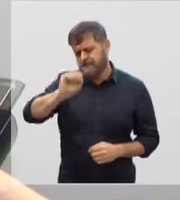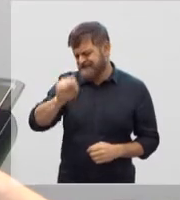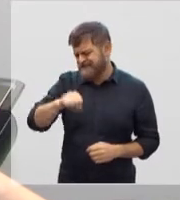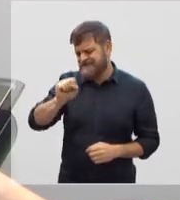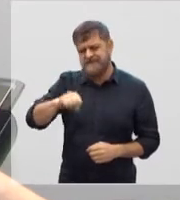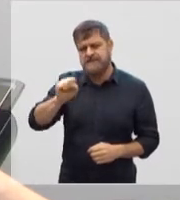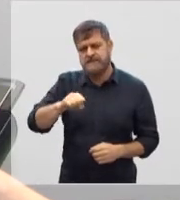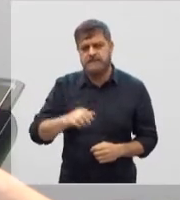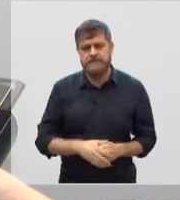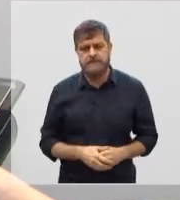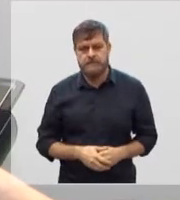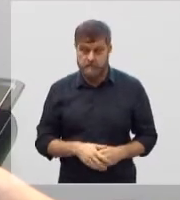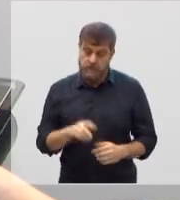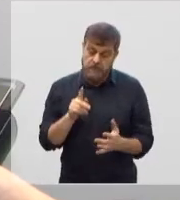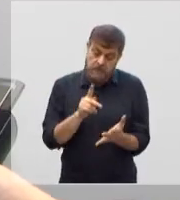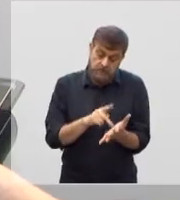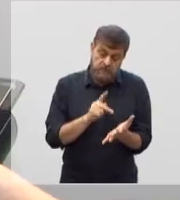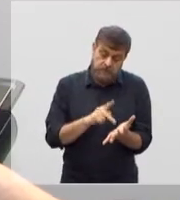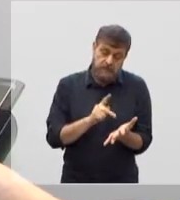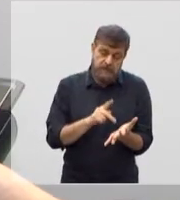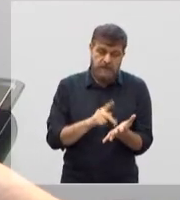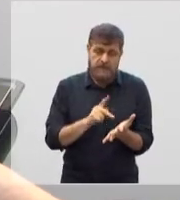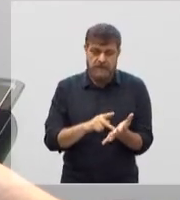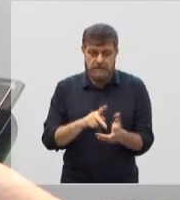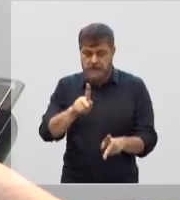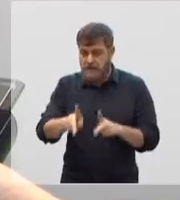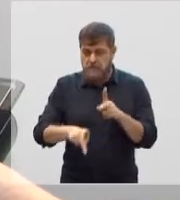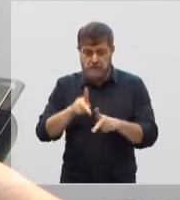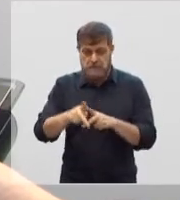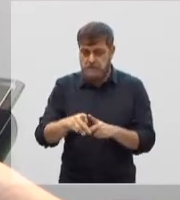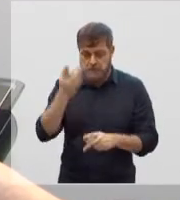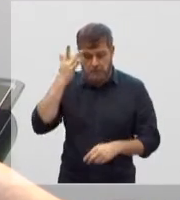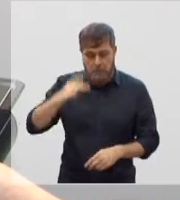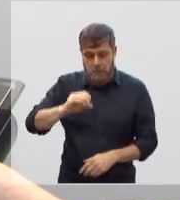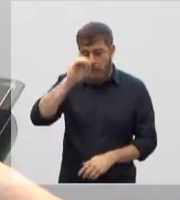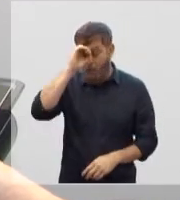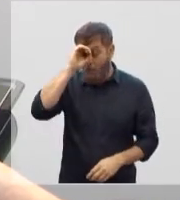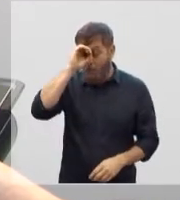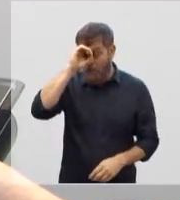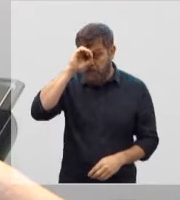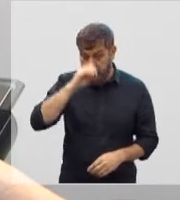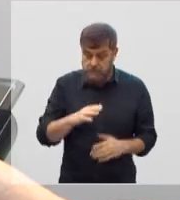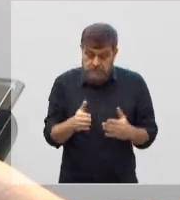melhoras significativas. É verdade que às vezes a população não percebe,